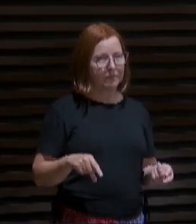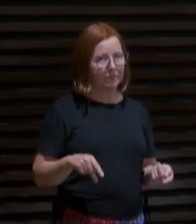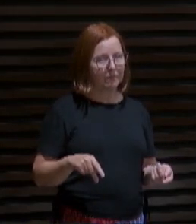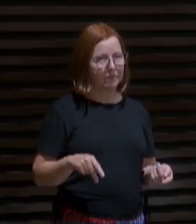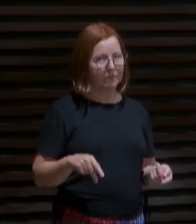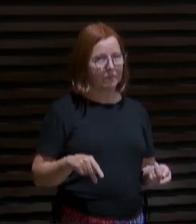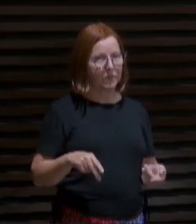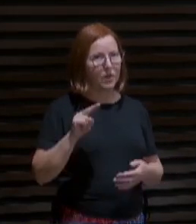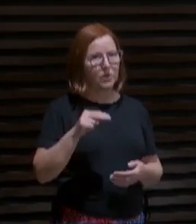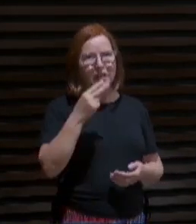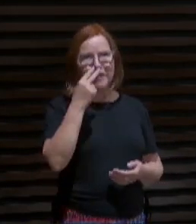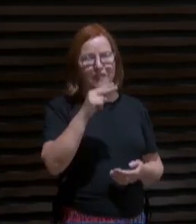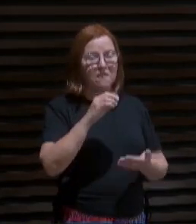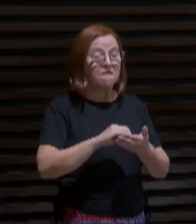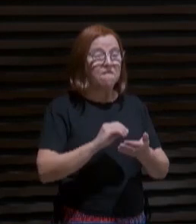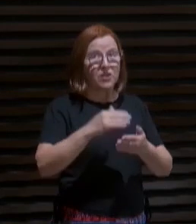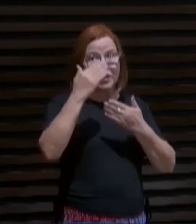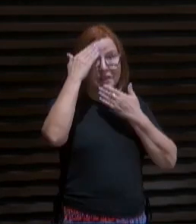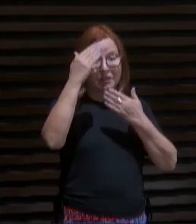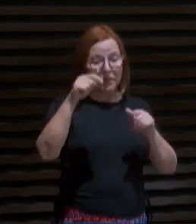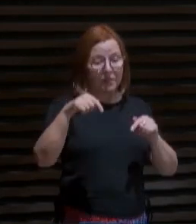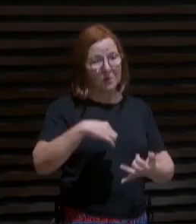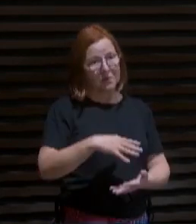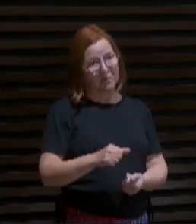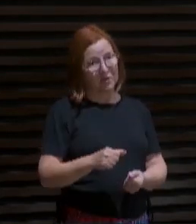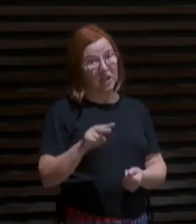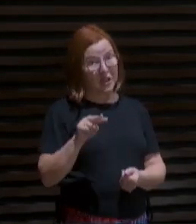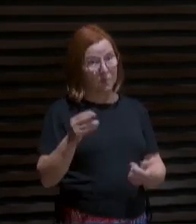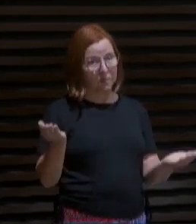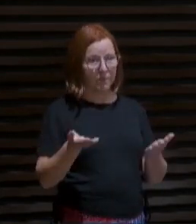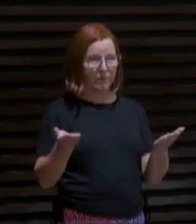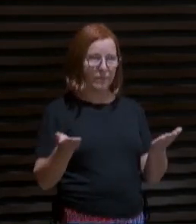Eu nunca vi tanta ingratidão no mundo como agora.